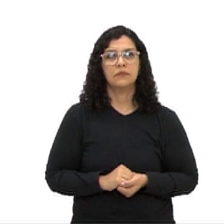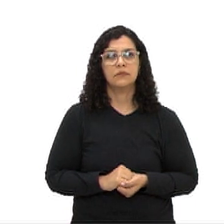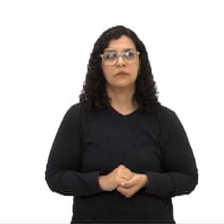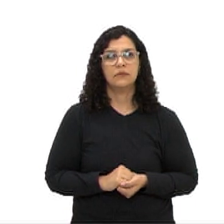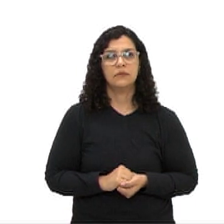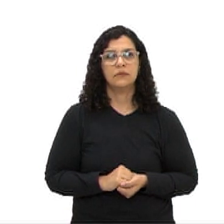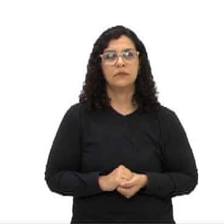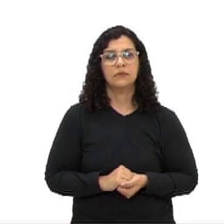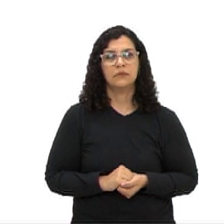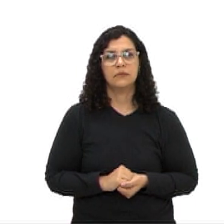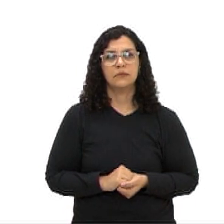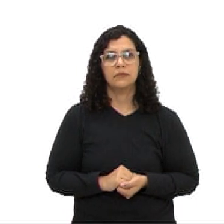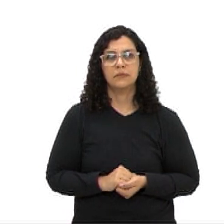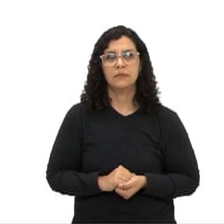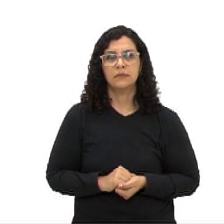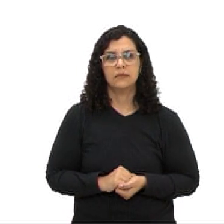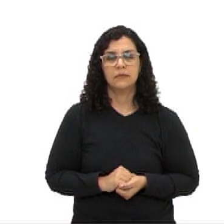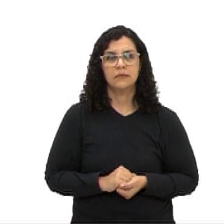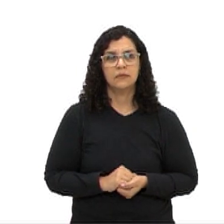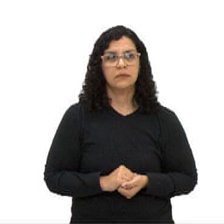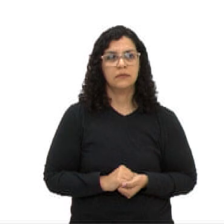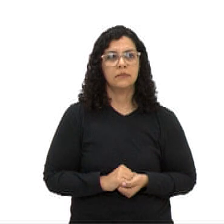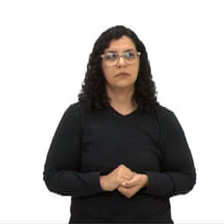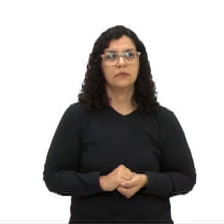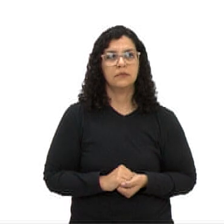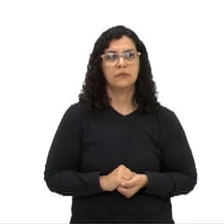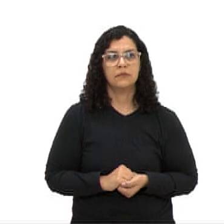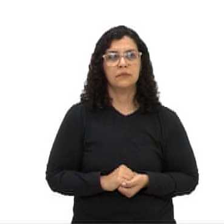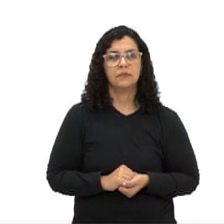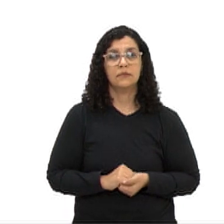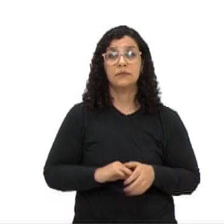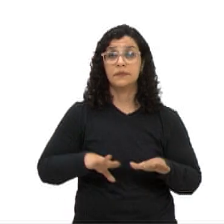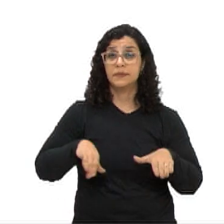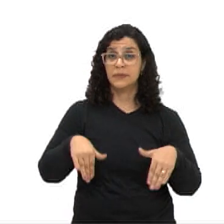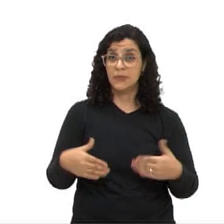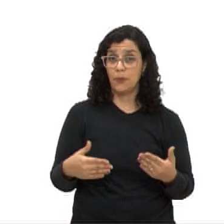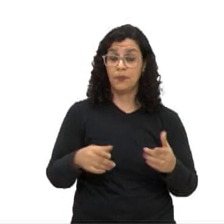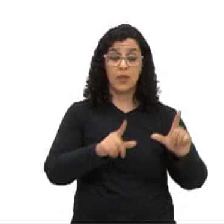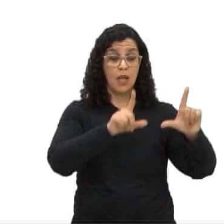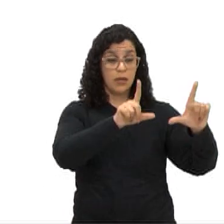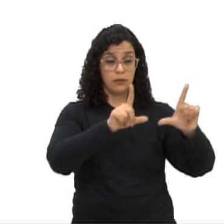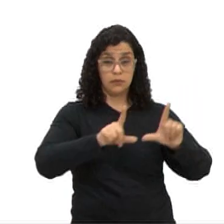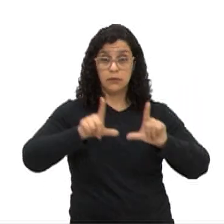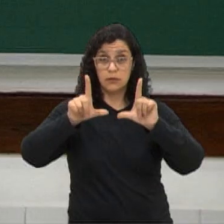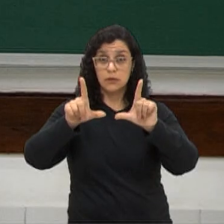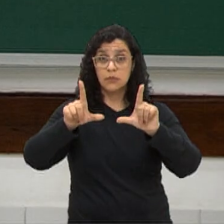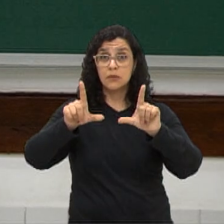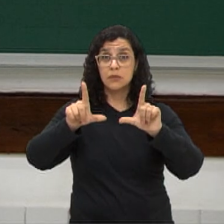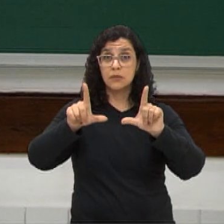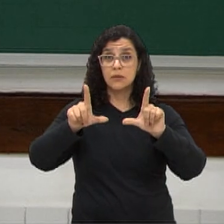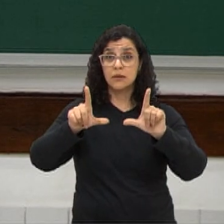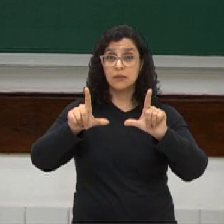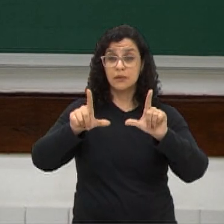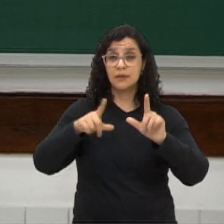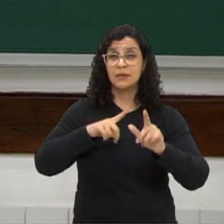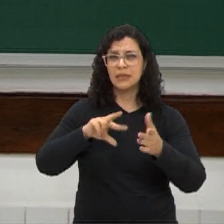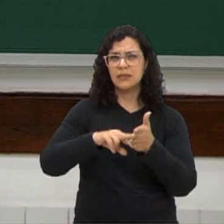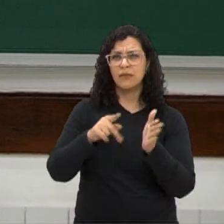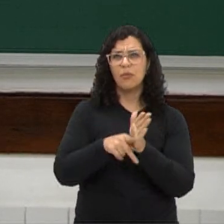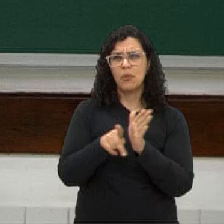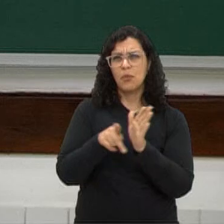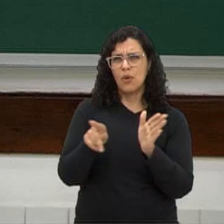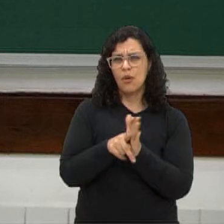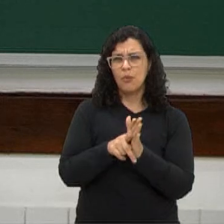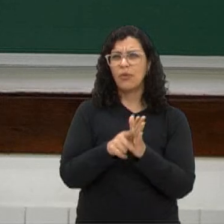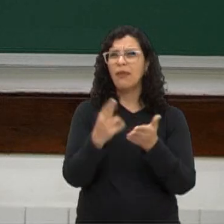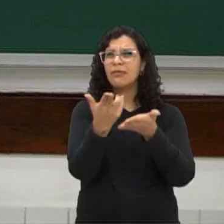como objetivo comunicar uma ideia ou uma história. Então, as historietas ou cómics, são as